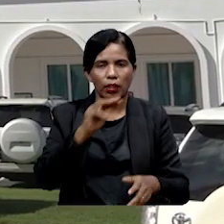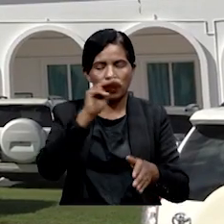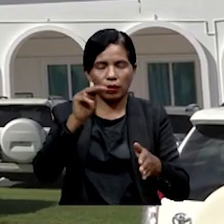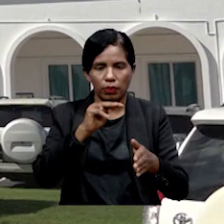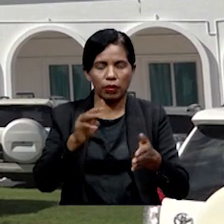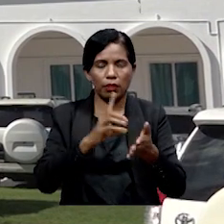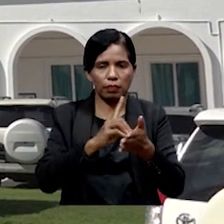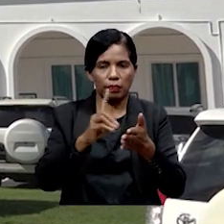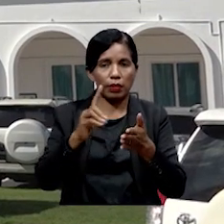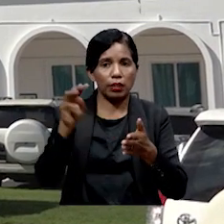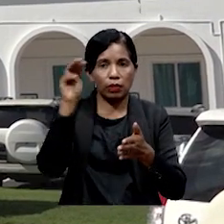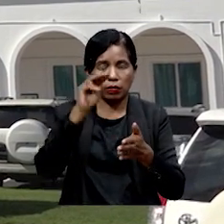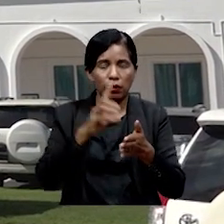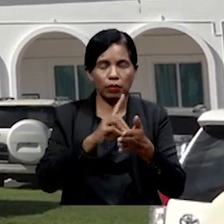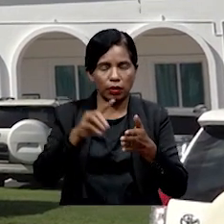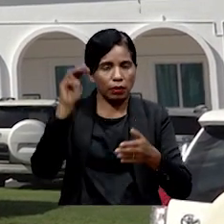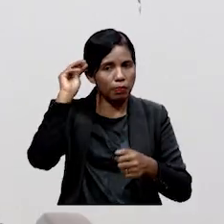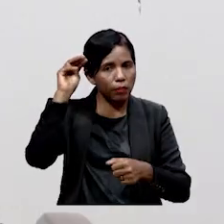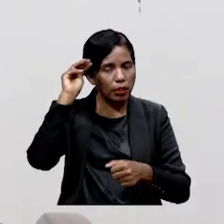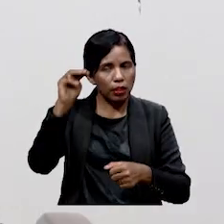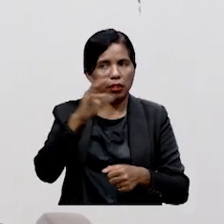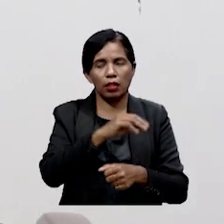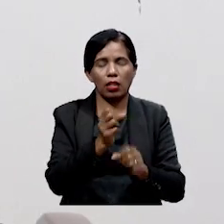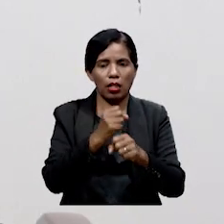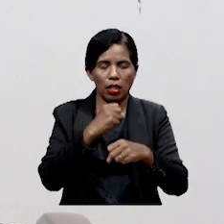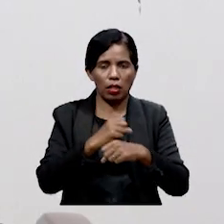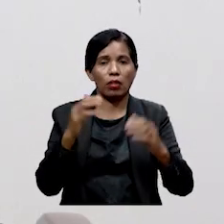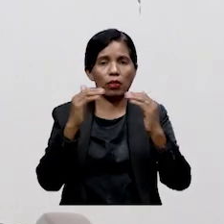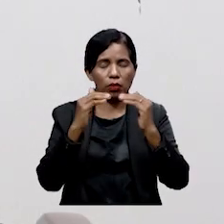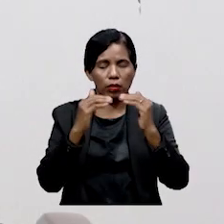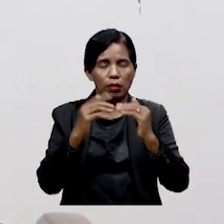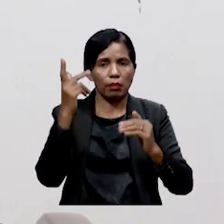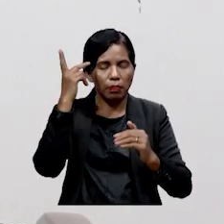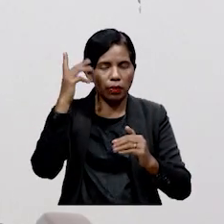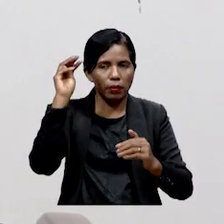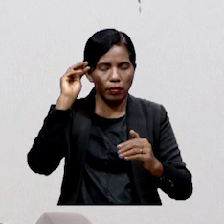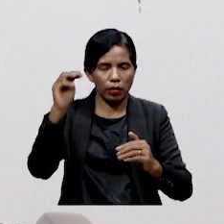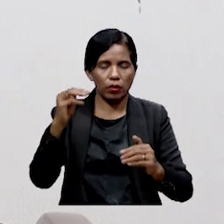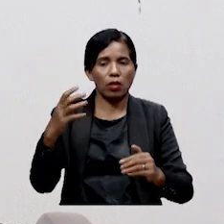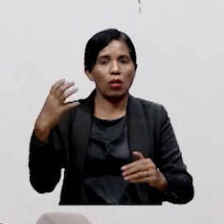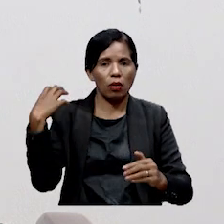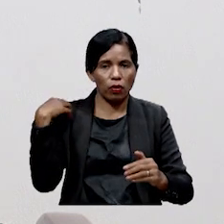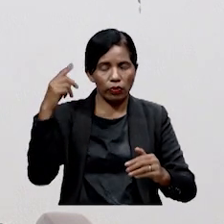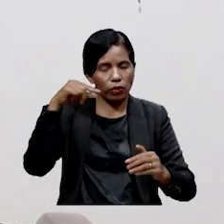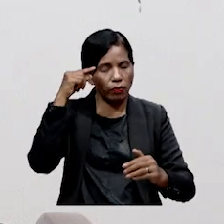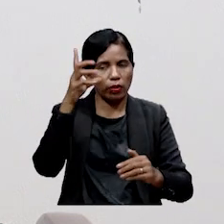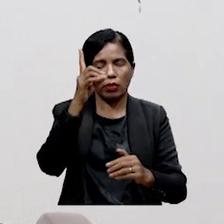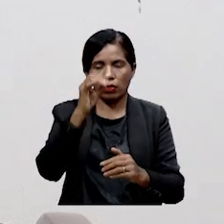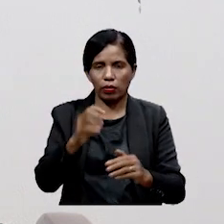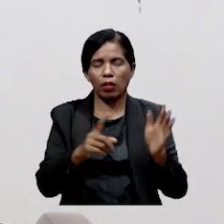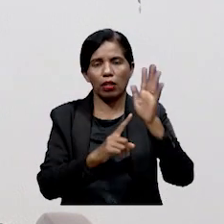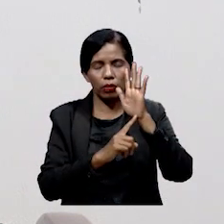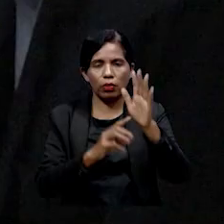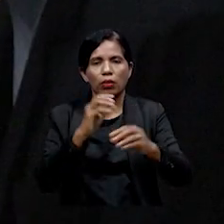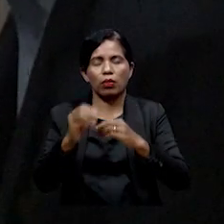Negócios Estrangeiros na Cooperação, Adalziza Magno, ao encontro com o primeiro-ministro Tarumatan Ruak e a Palácio Governo dele, onde relata com a